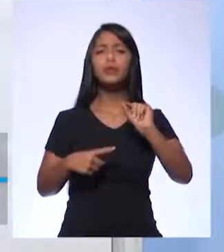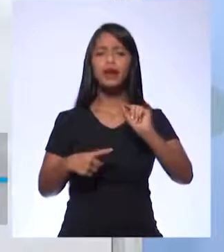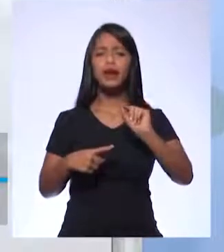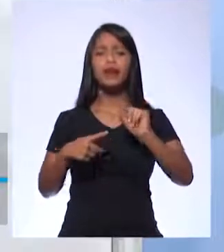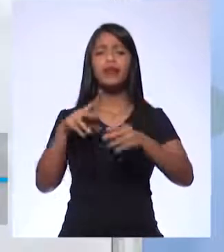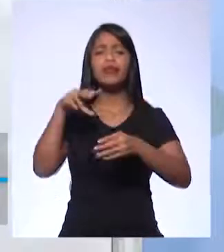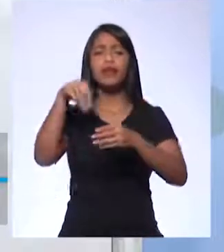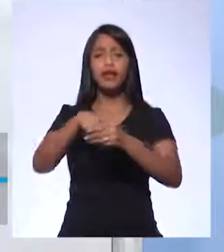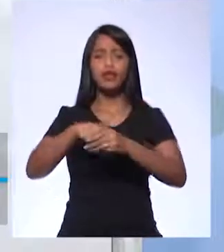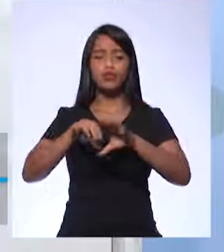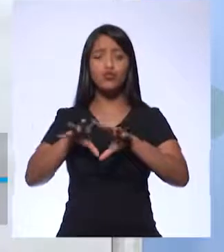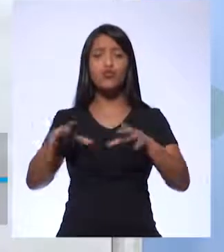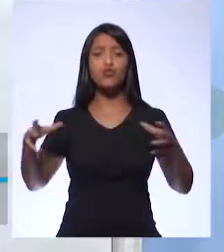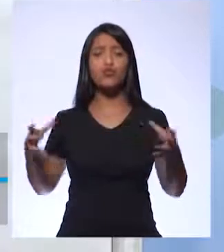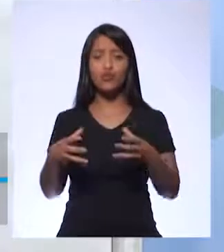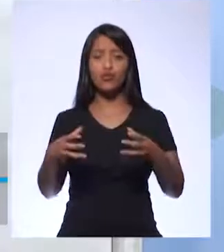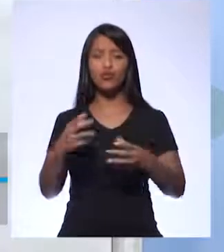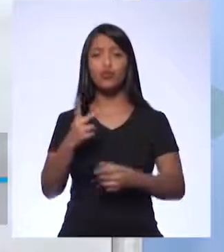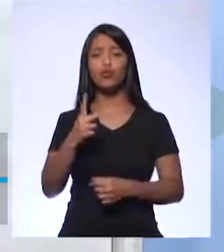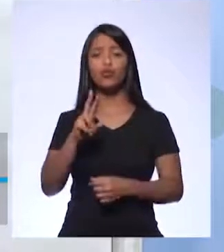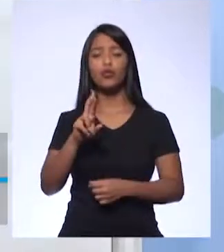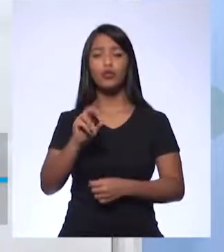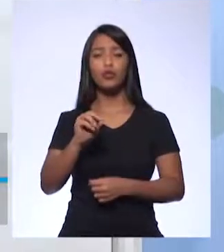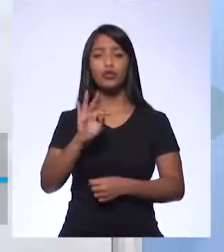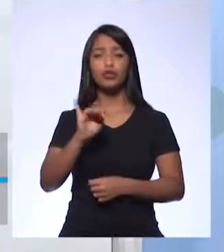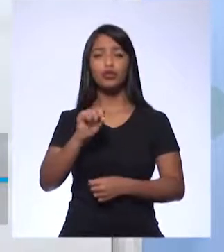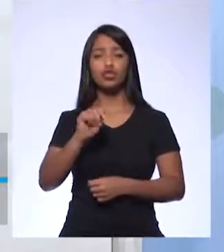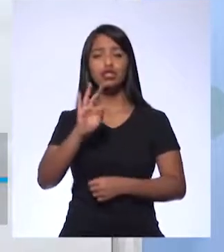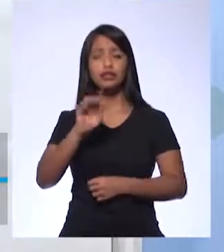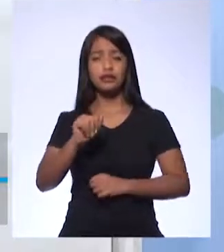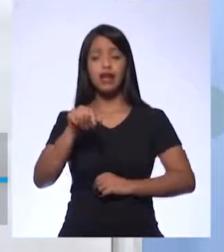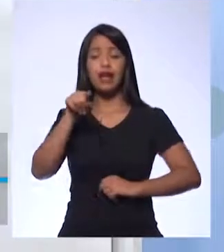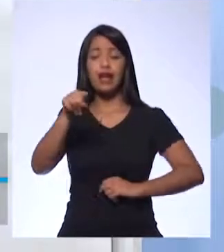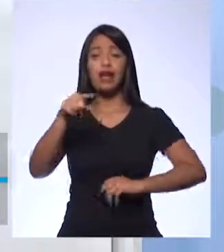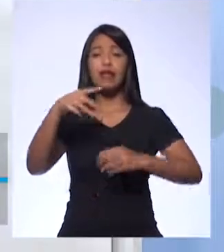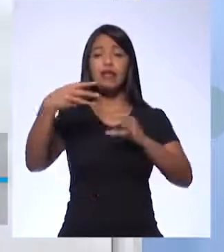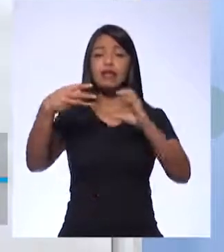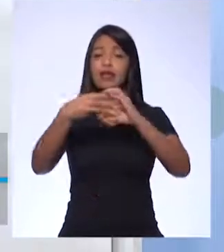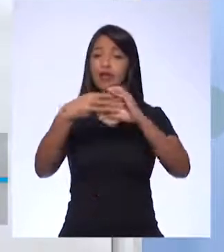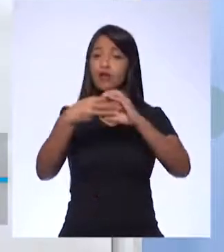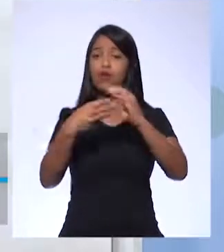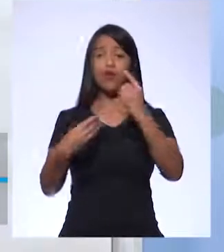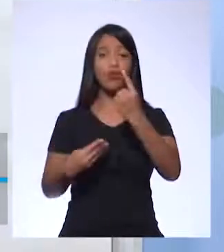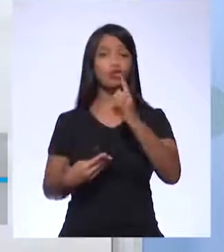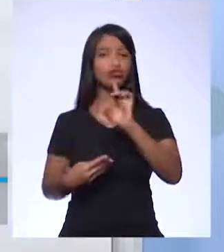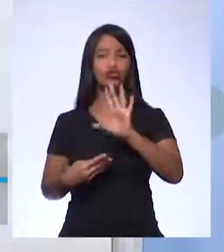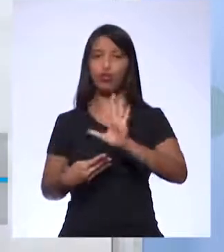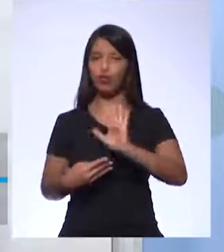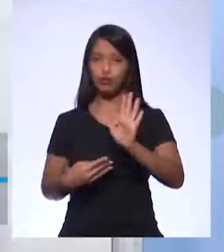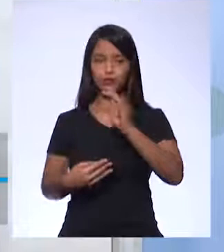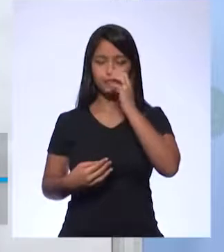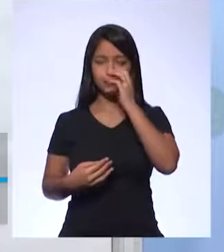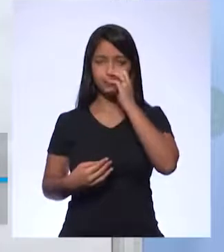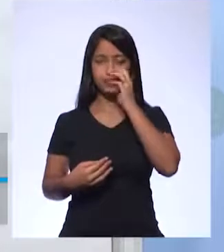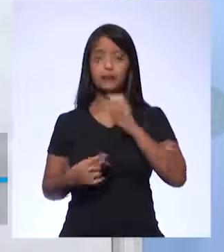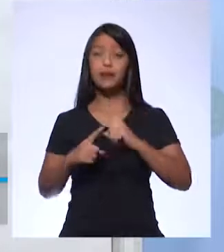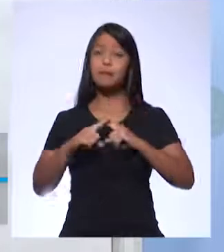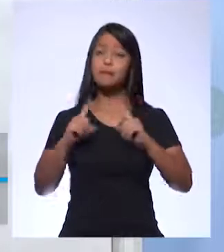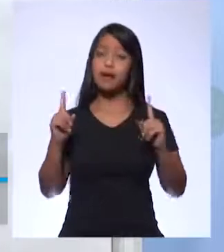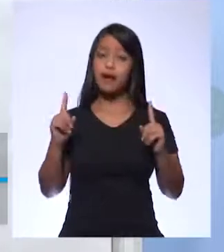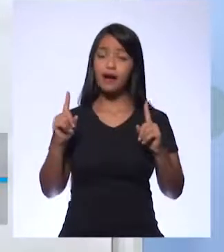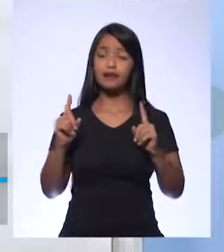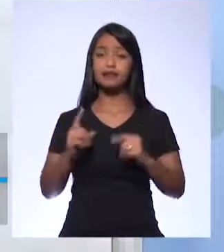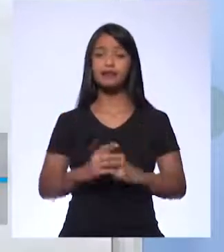protista, tá? E ele vai ser um ser unicelular, ou seja, ele vai ser formado por uma célula somente, mas ele